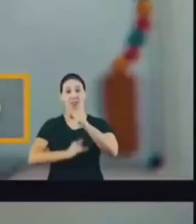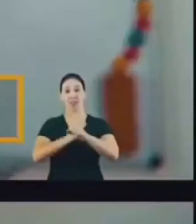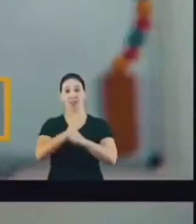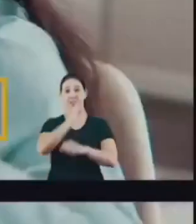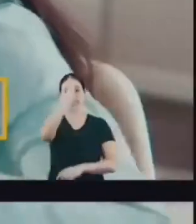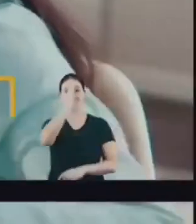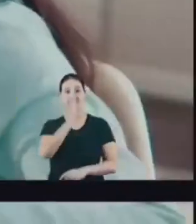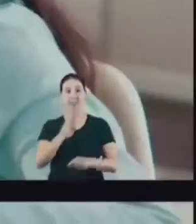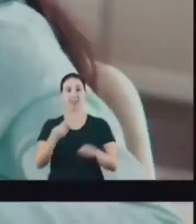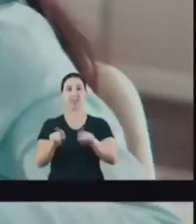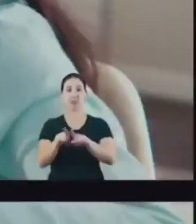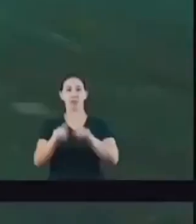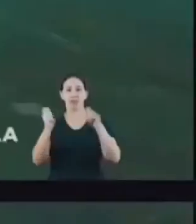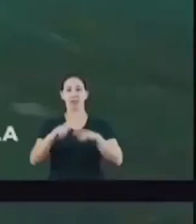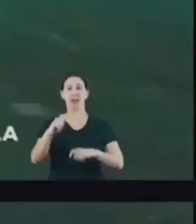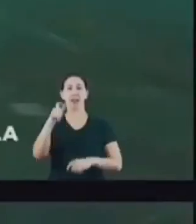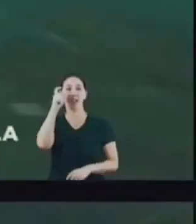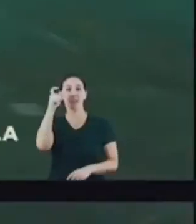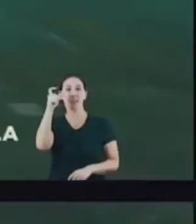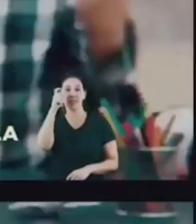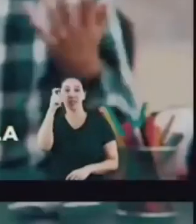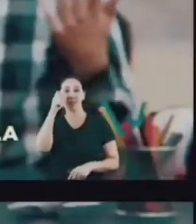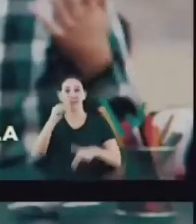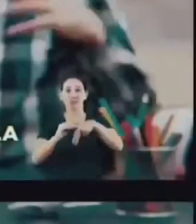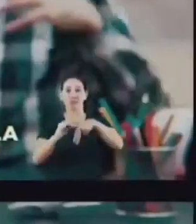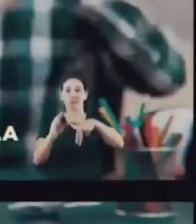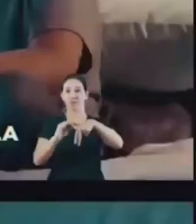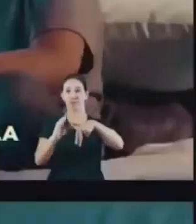e você ainda pode assistir às aulas ao vivo